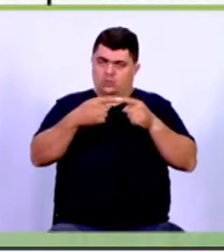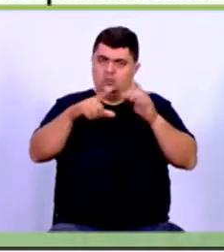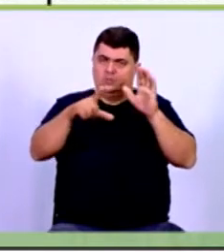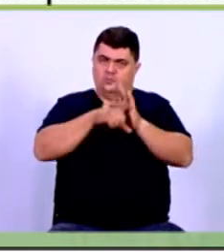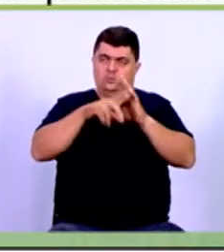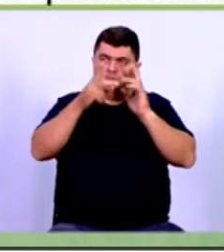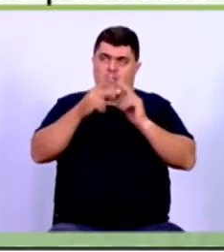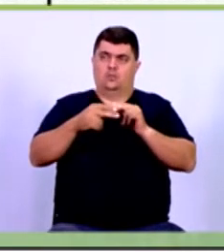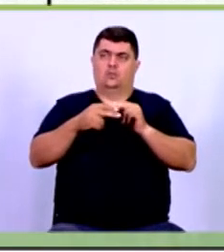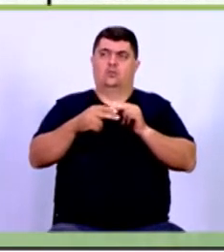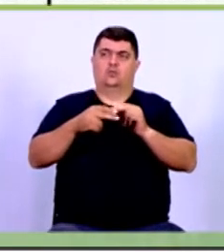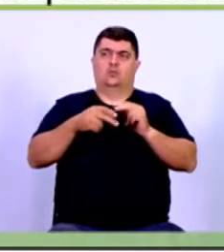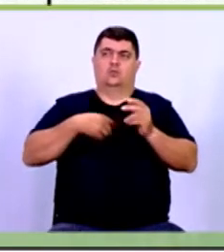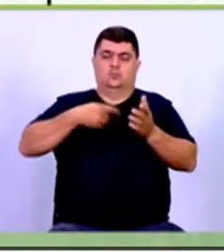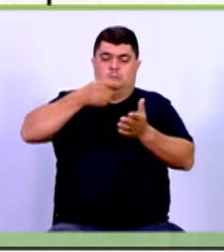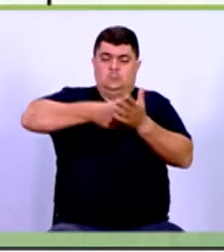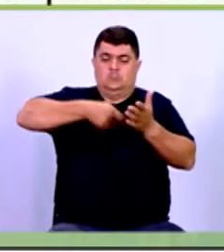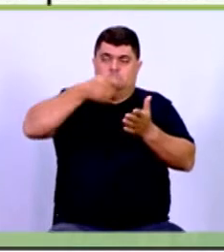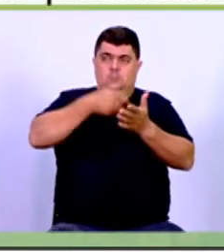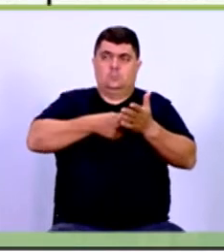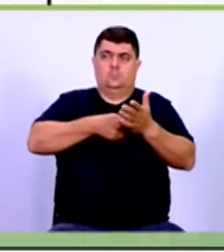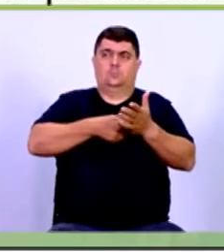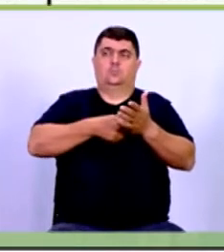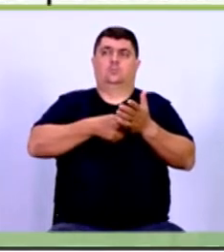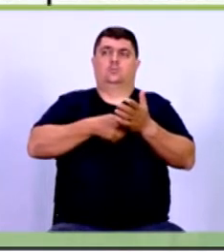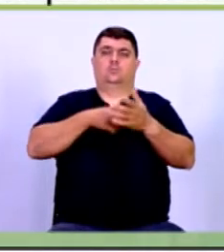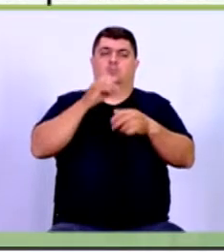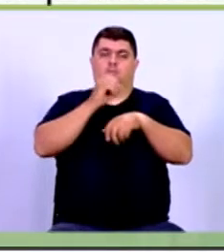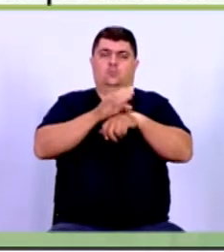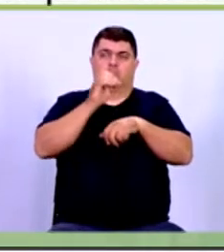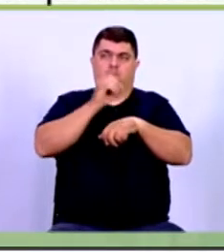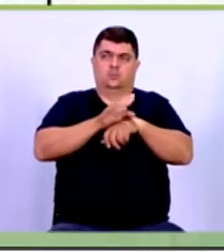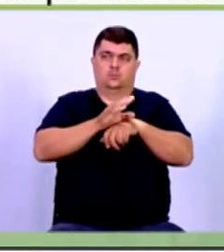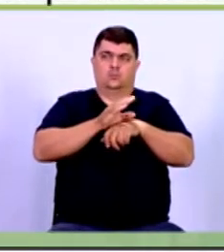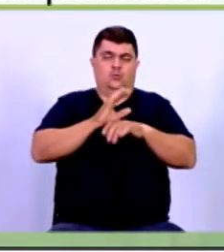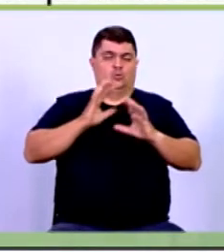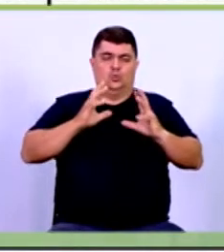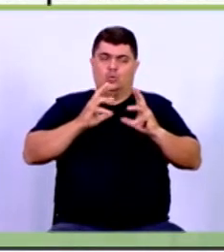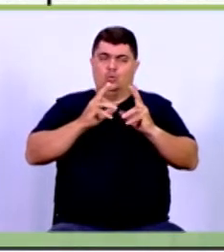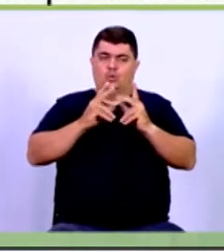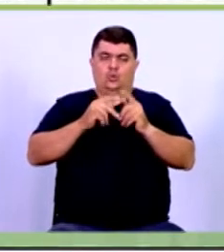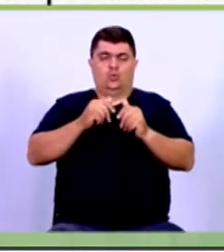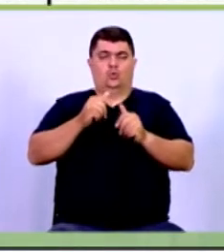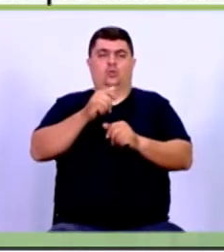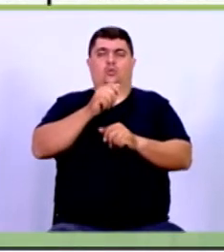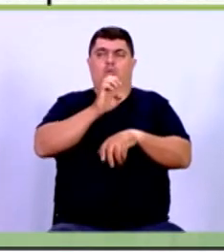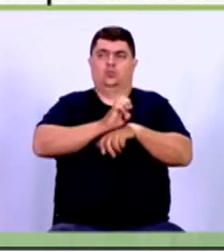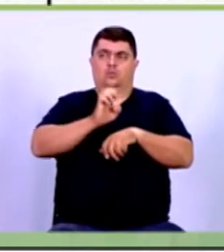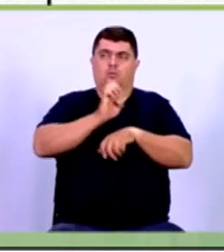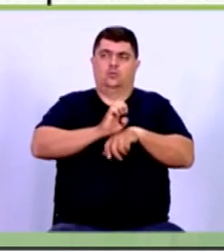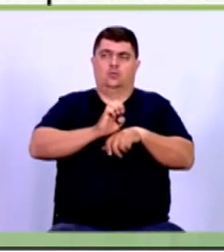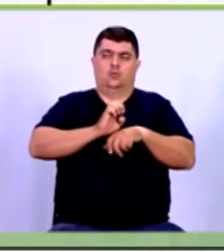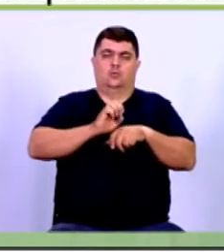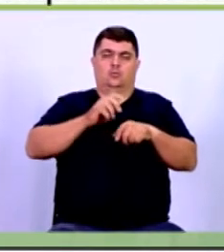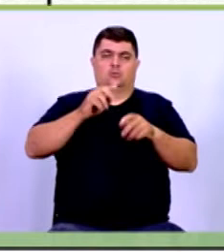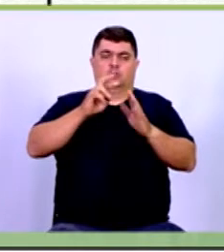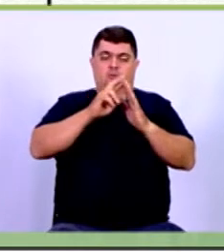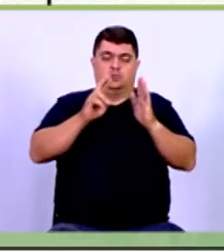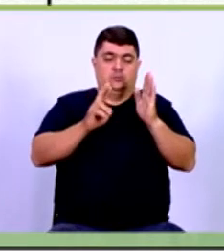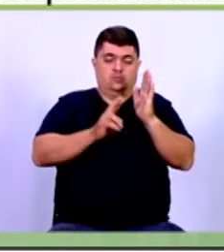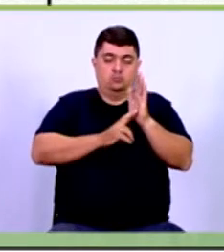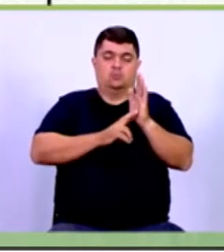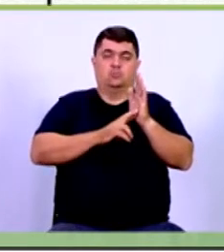legais, exigir do estudante, orientadores e outros profissionais o cumprimento dos princípios do